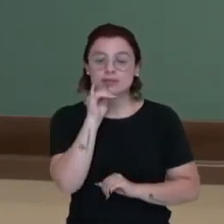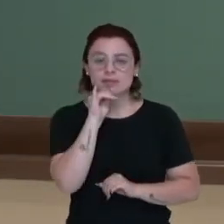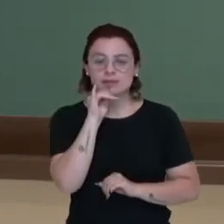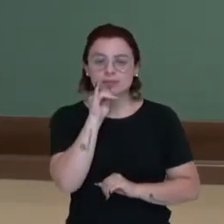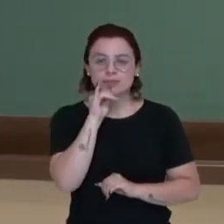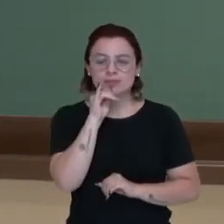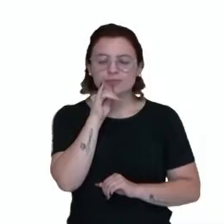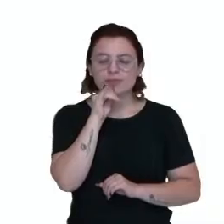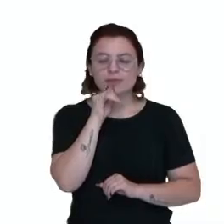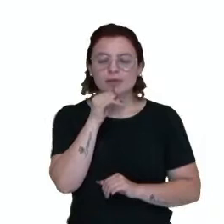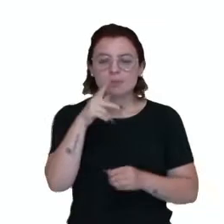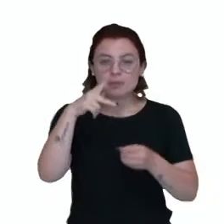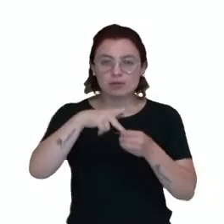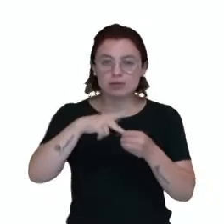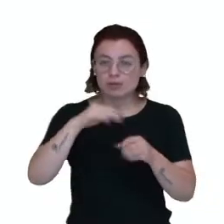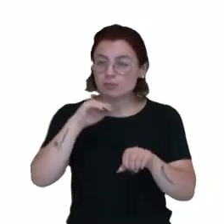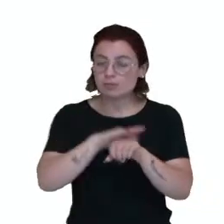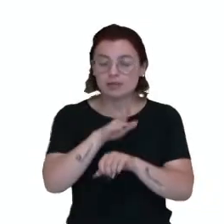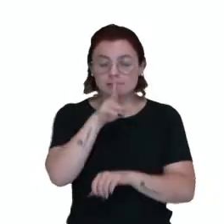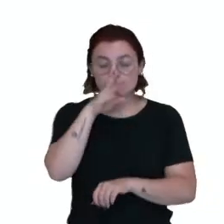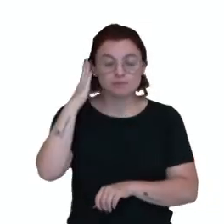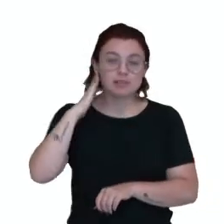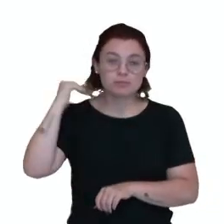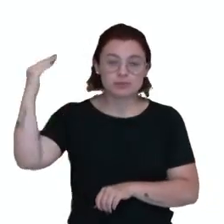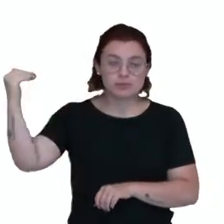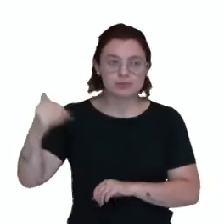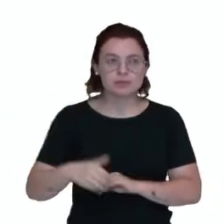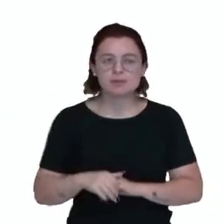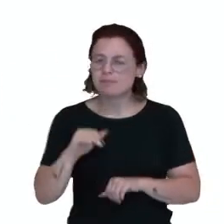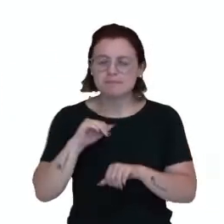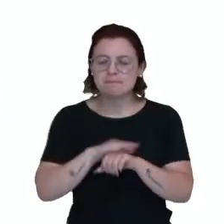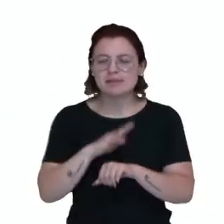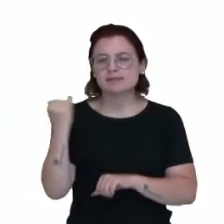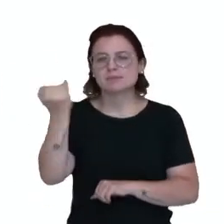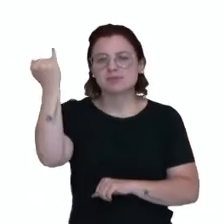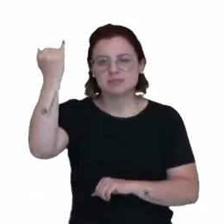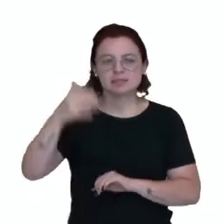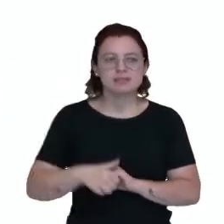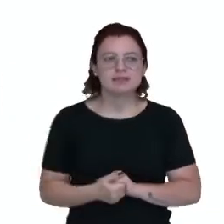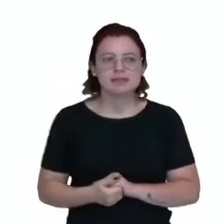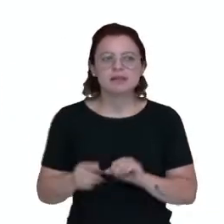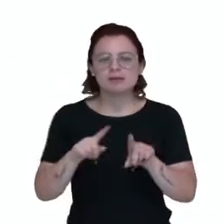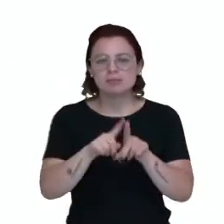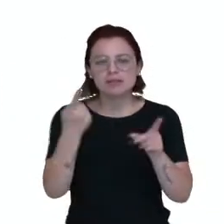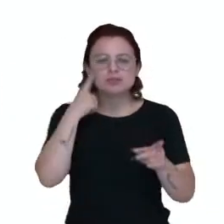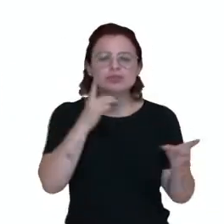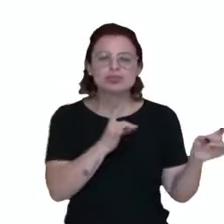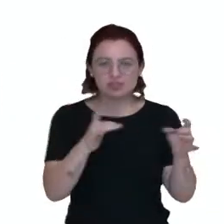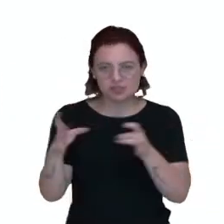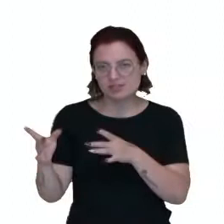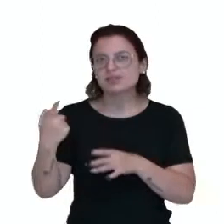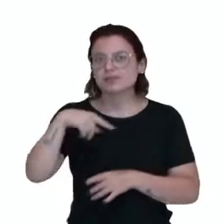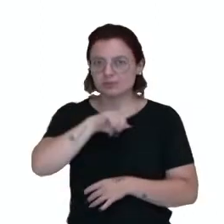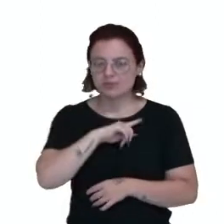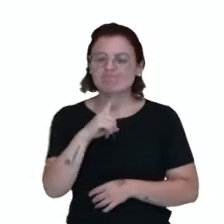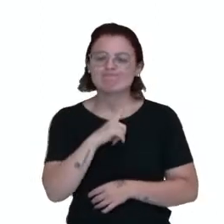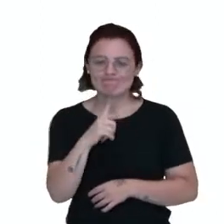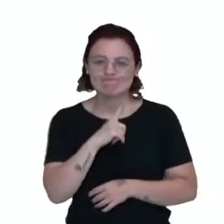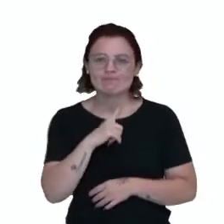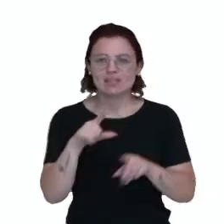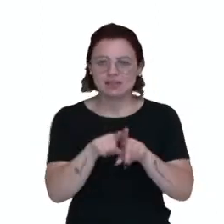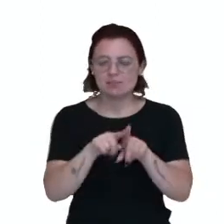uma das principais fontes de hidrocarbonetos. A principal, né? Mas na nossa rotina diária estamos rodeados